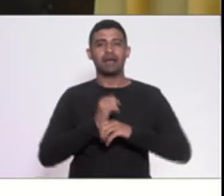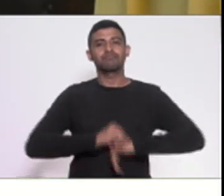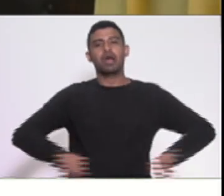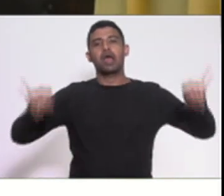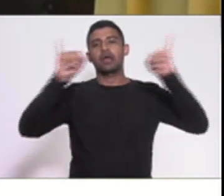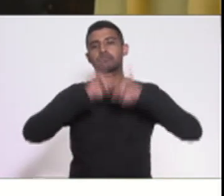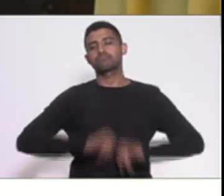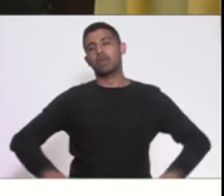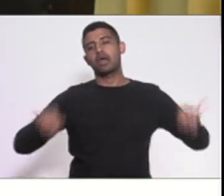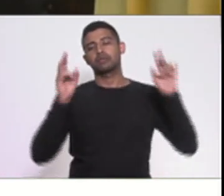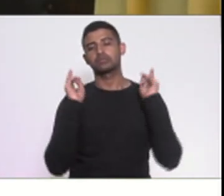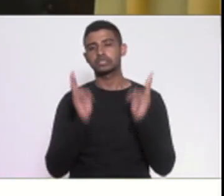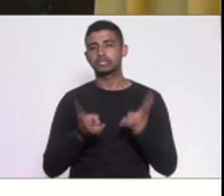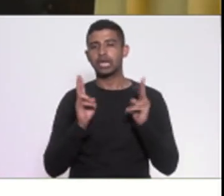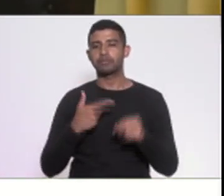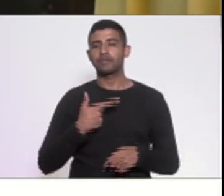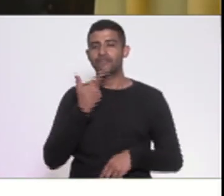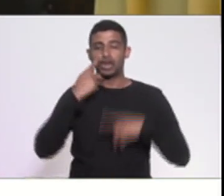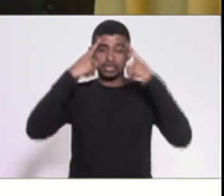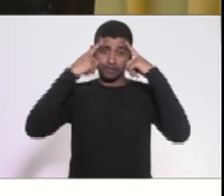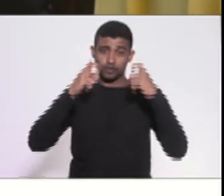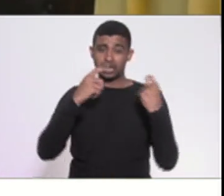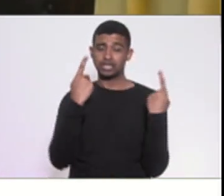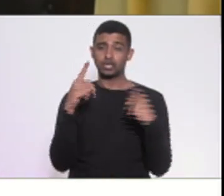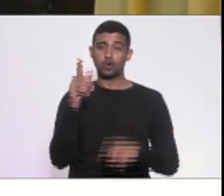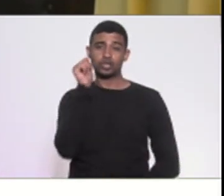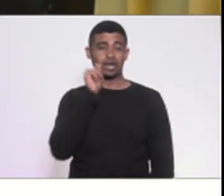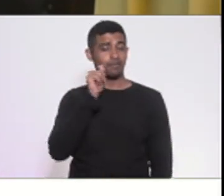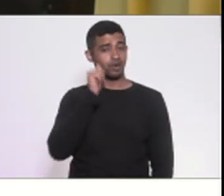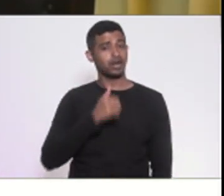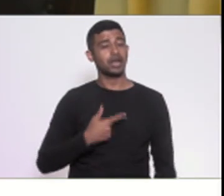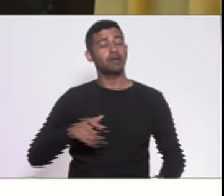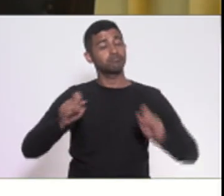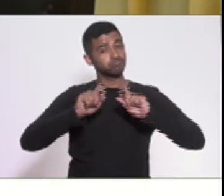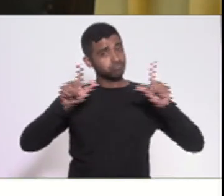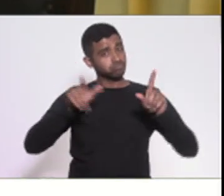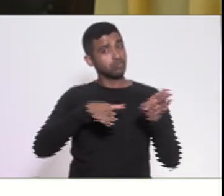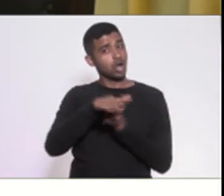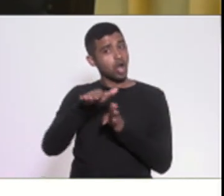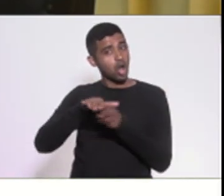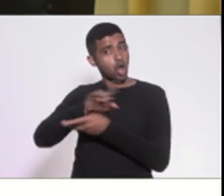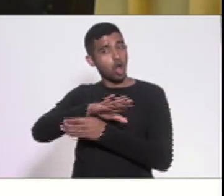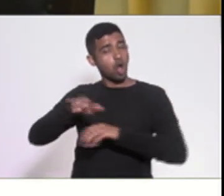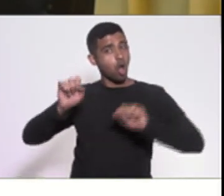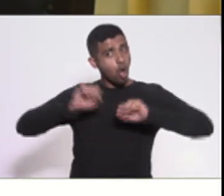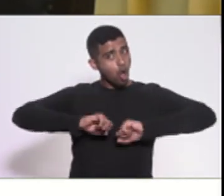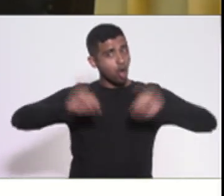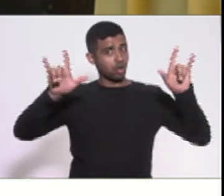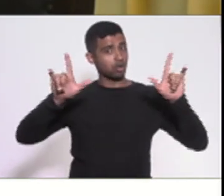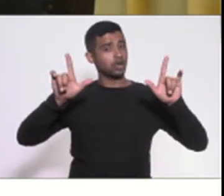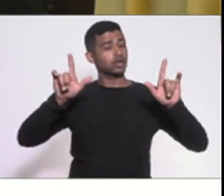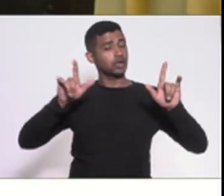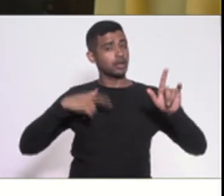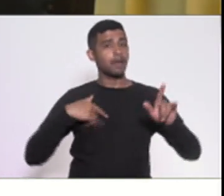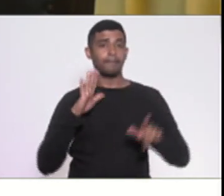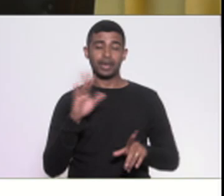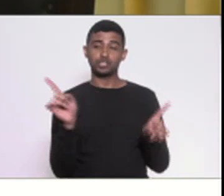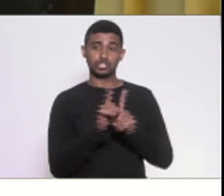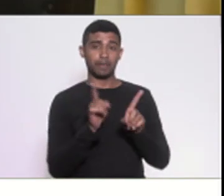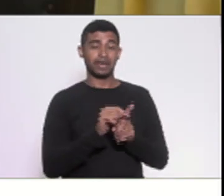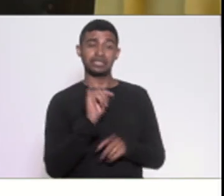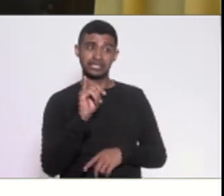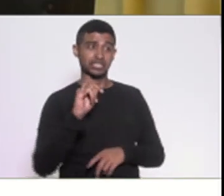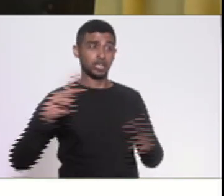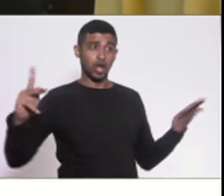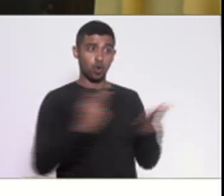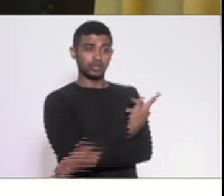educativas permanentes sobre violência contra as mulheres, que alertem não apenas para a necessidade de denunciar, mas também de identificar as